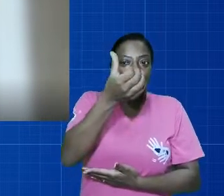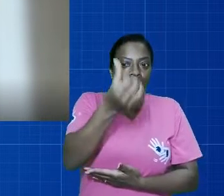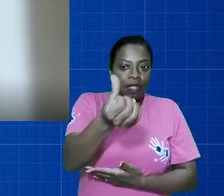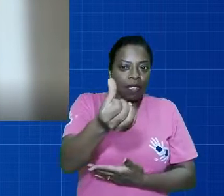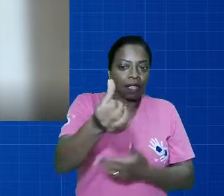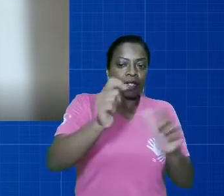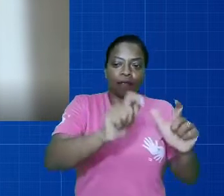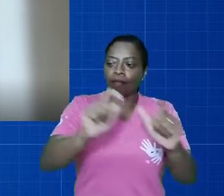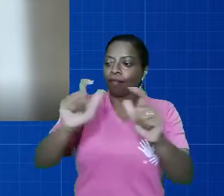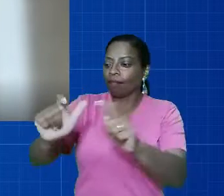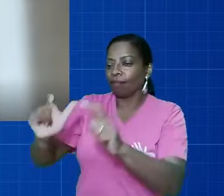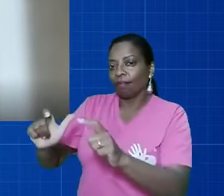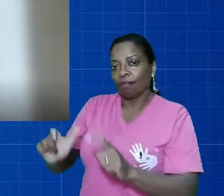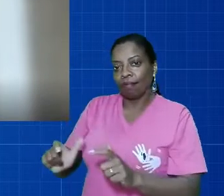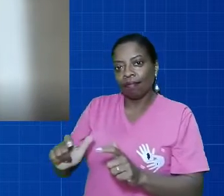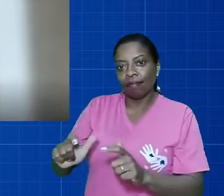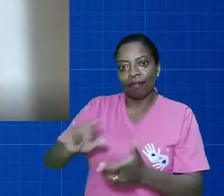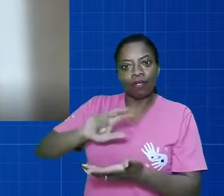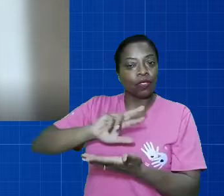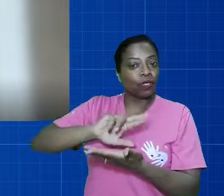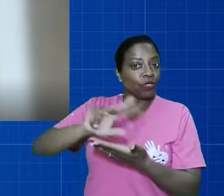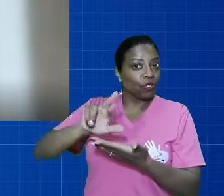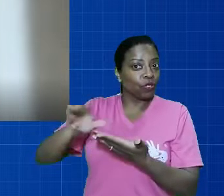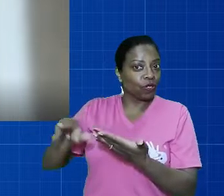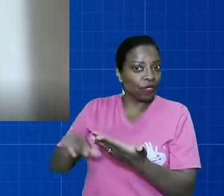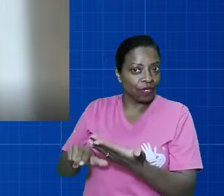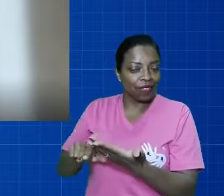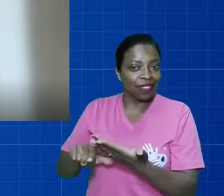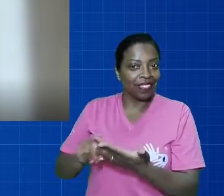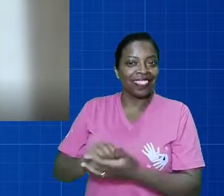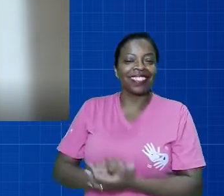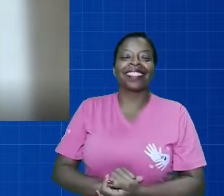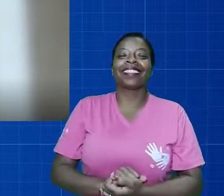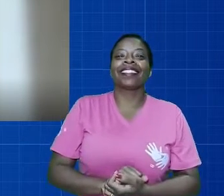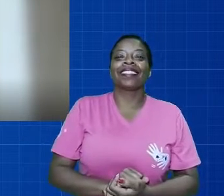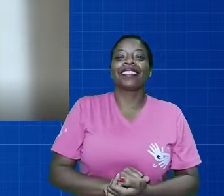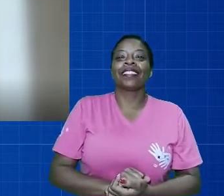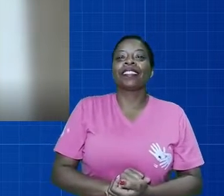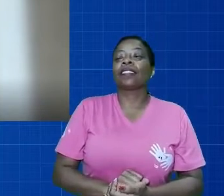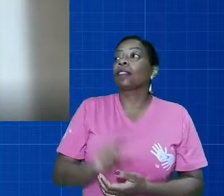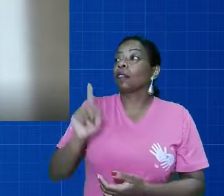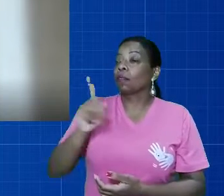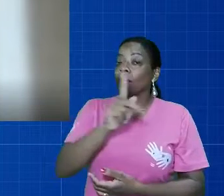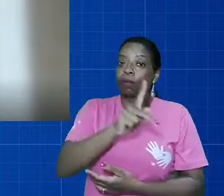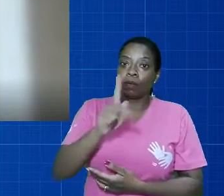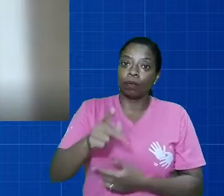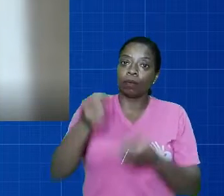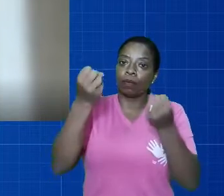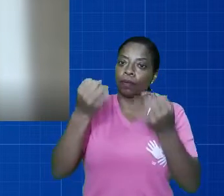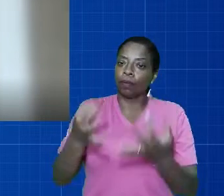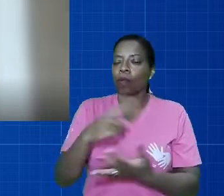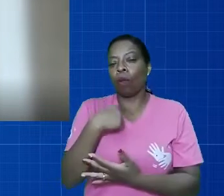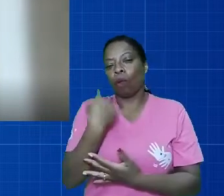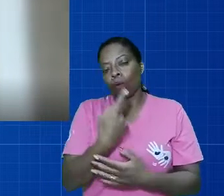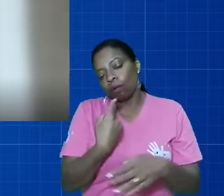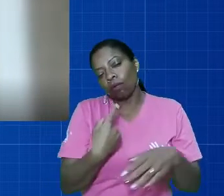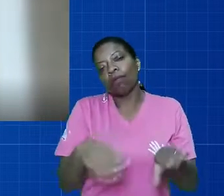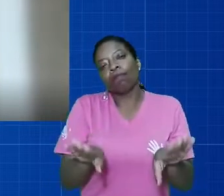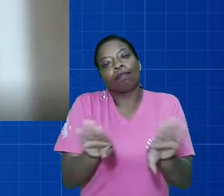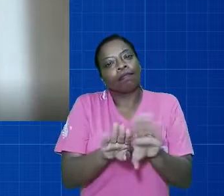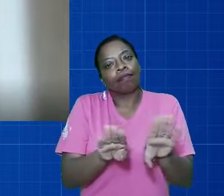6 polos diferenciados. Ao longo da fala aqui, junto com o professor Rossano, Nós fizemos uma série